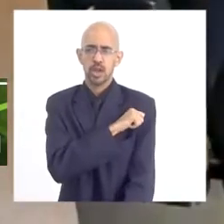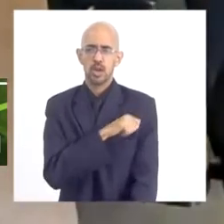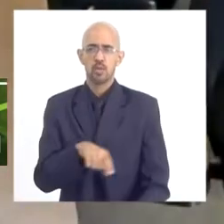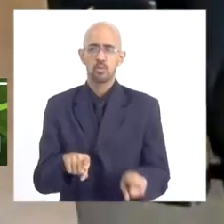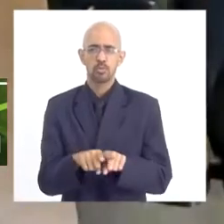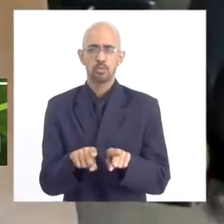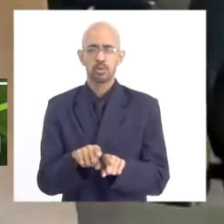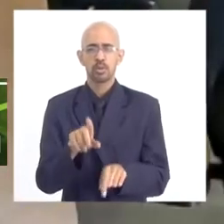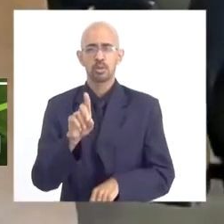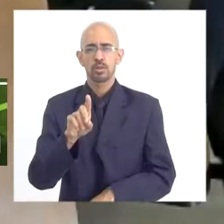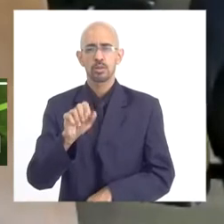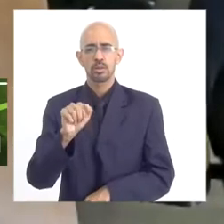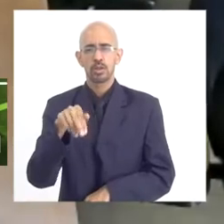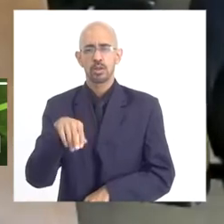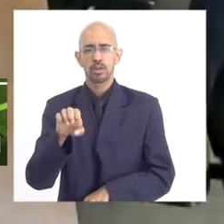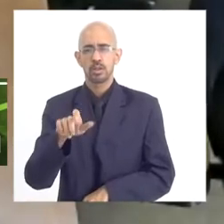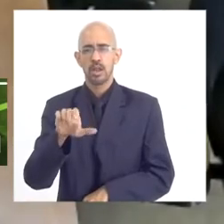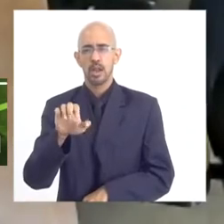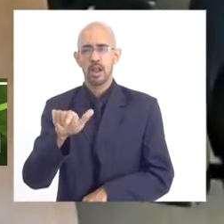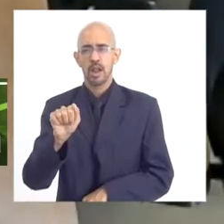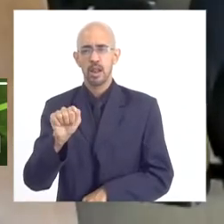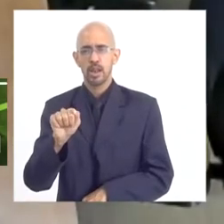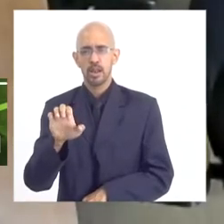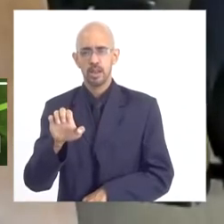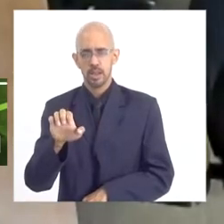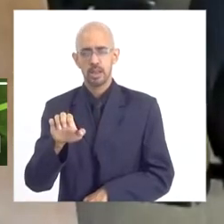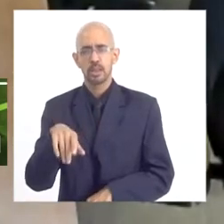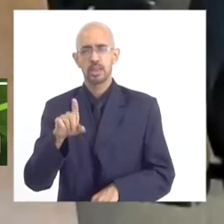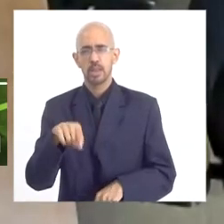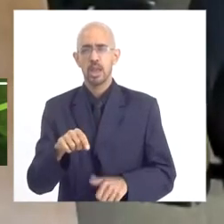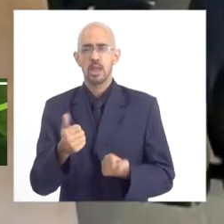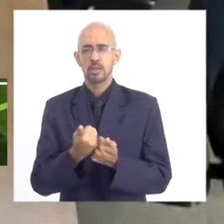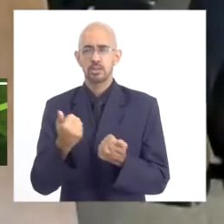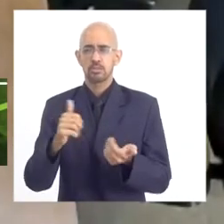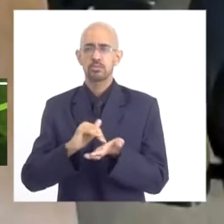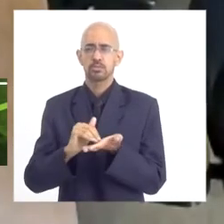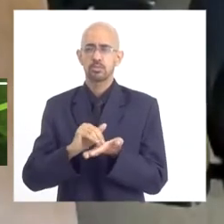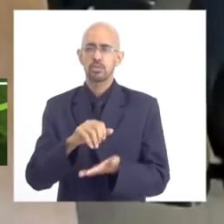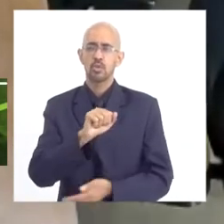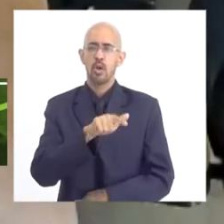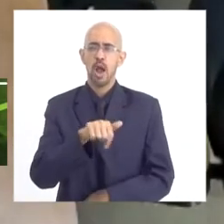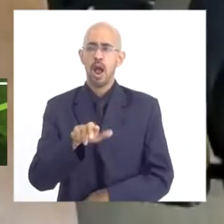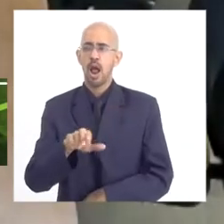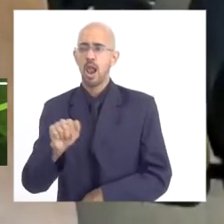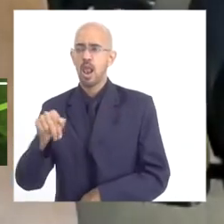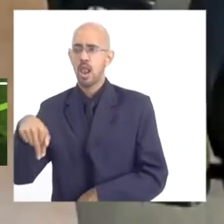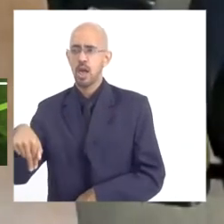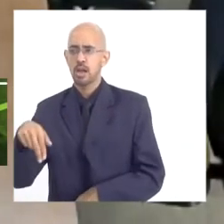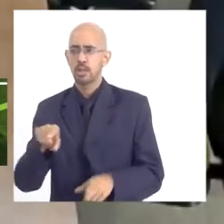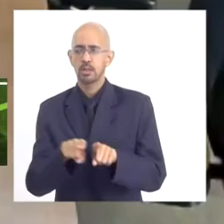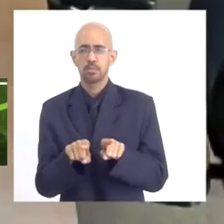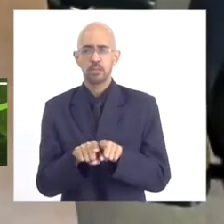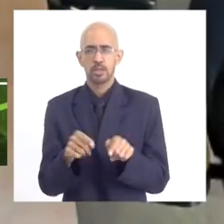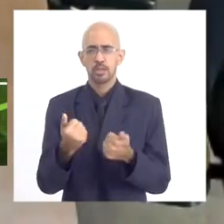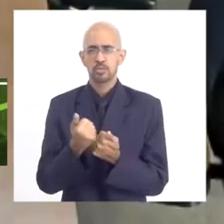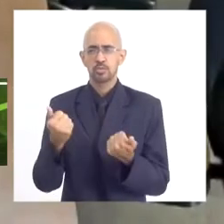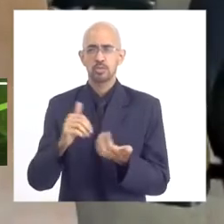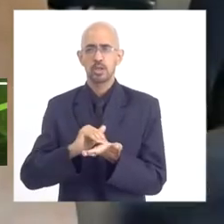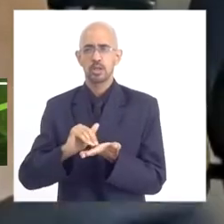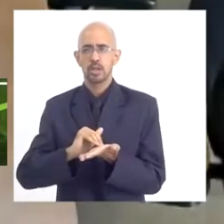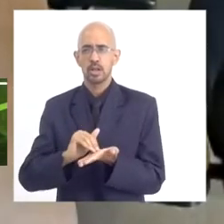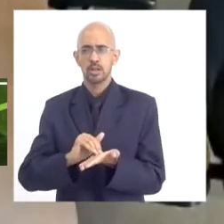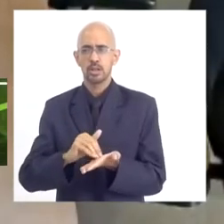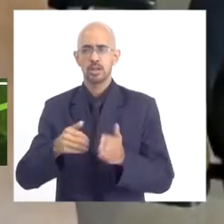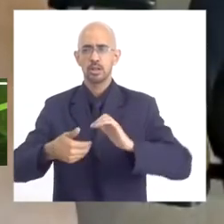da subsecretaria também de Política Fiscal, e o Alan, também da subsecretaria. Cumprimentar